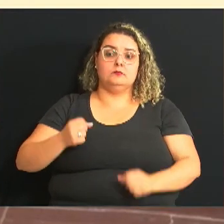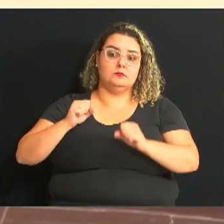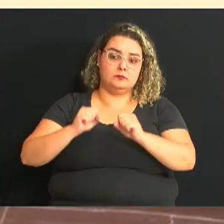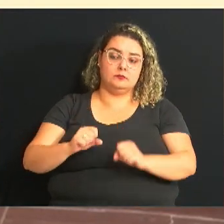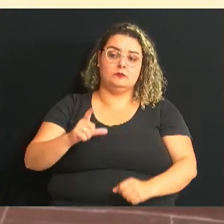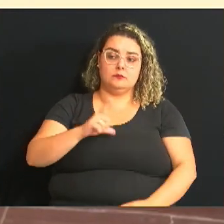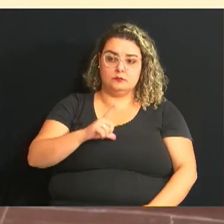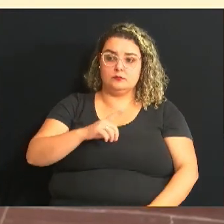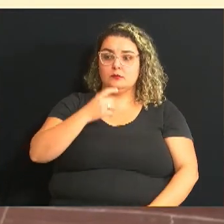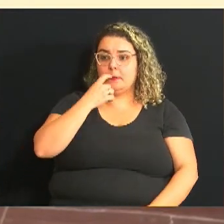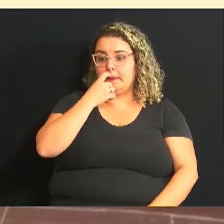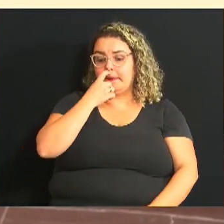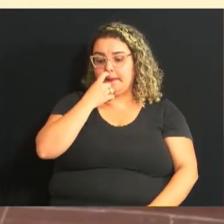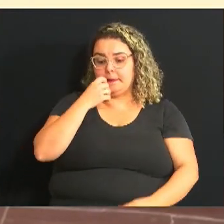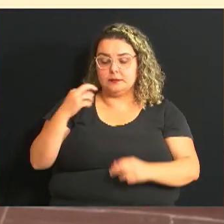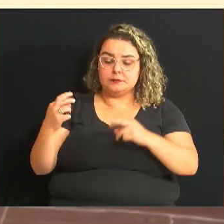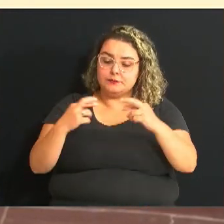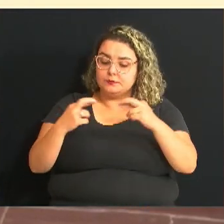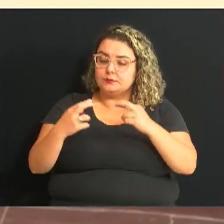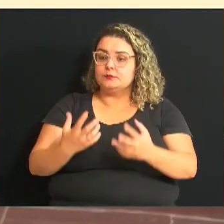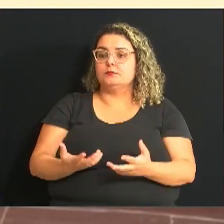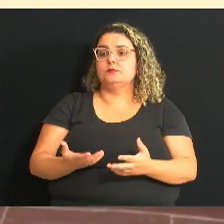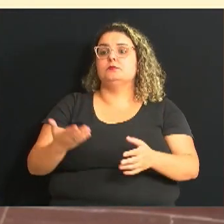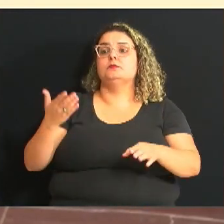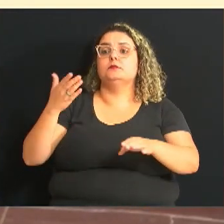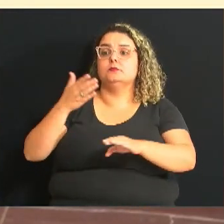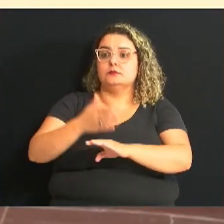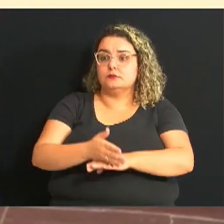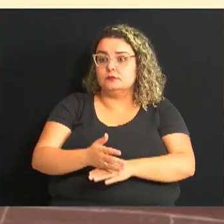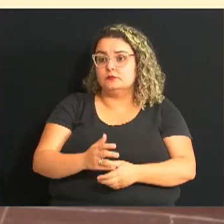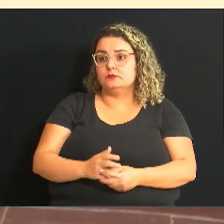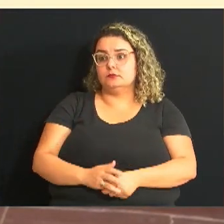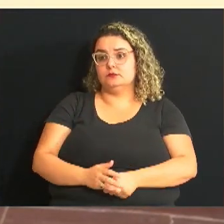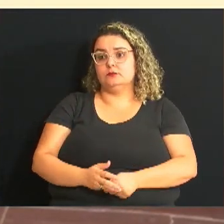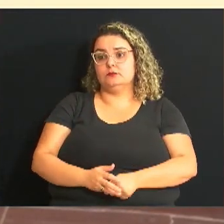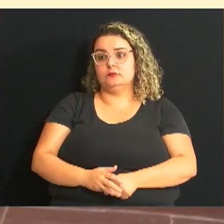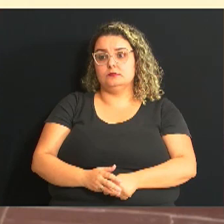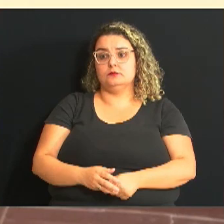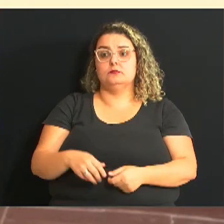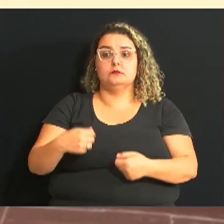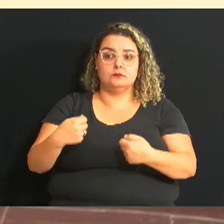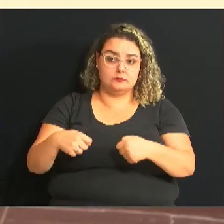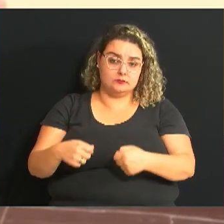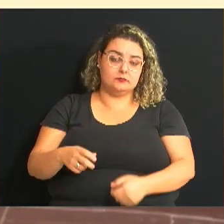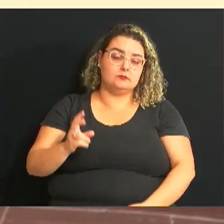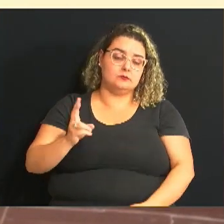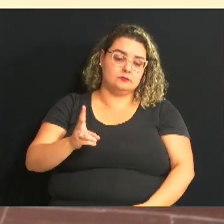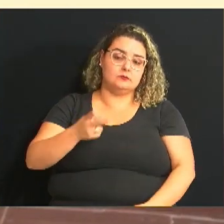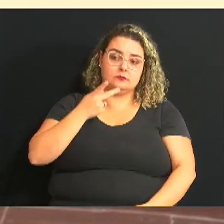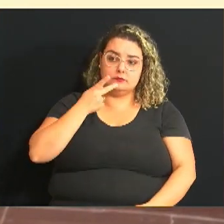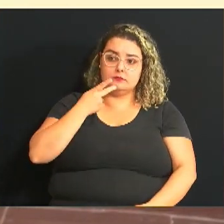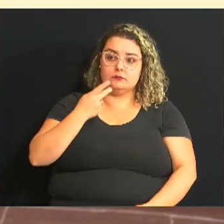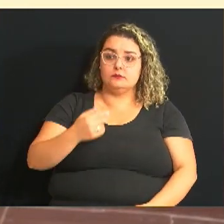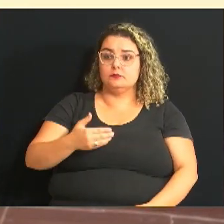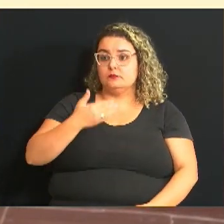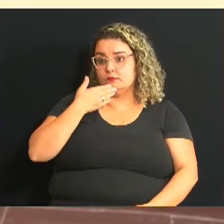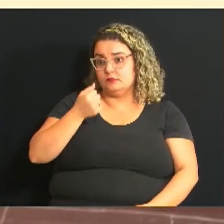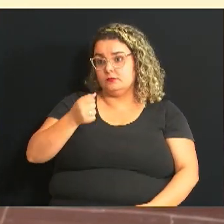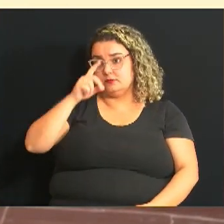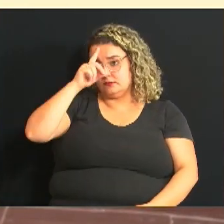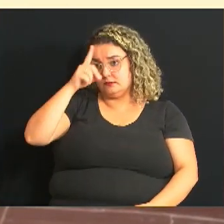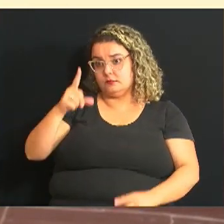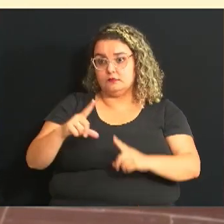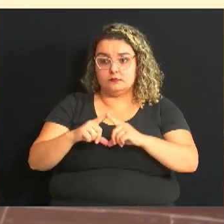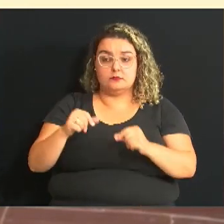estar fiscalizando, estarem participando. Então, o que a gente sempre fala, é muito melhor do que mandar para Brasília, que muitas vezes você não